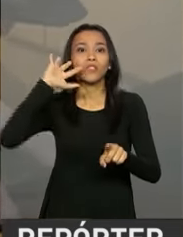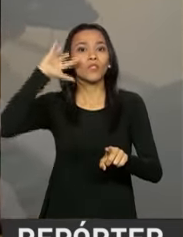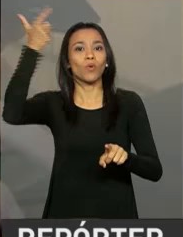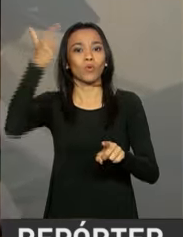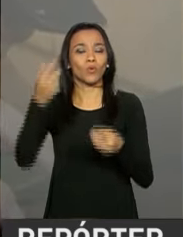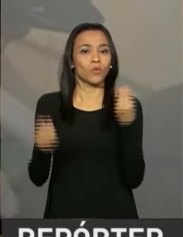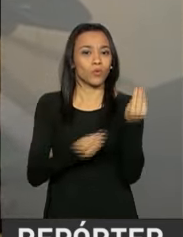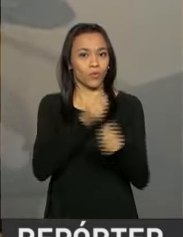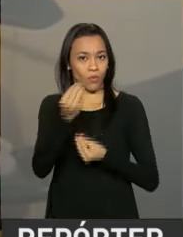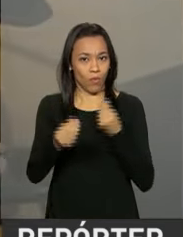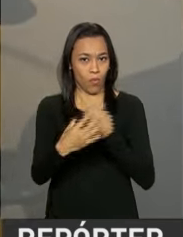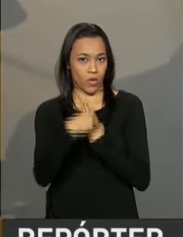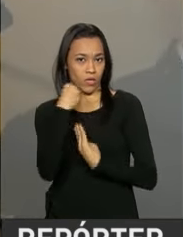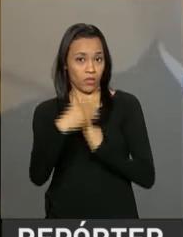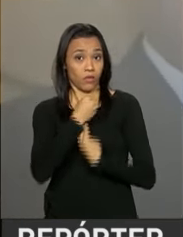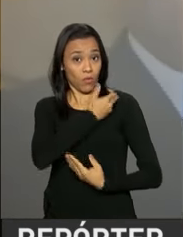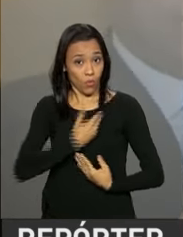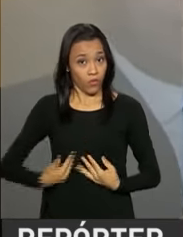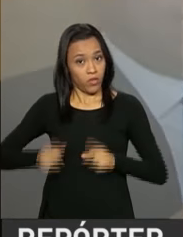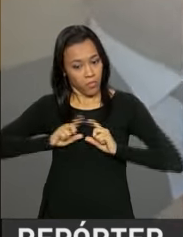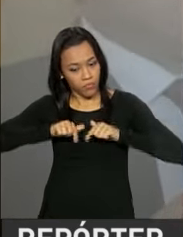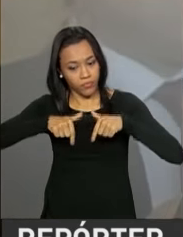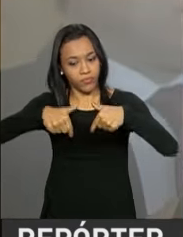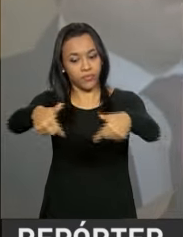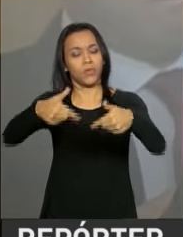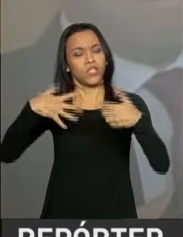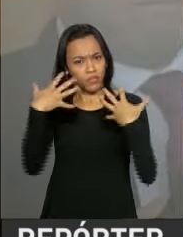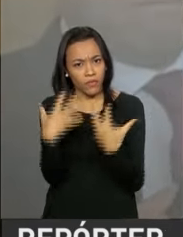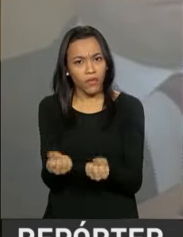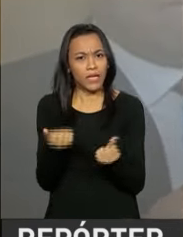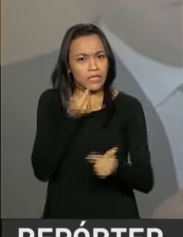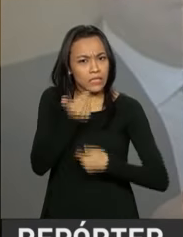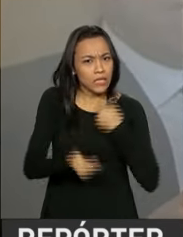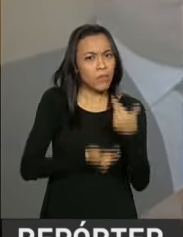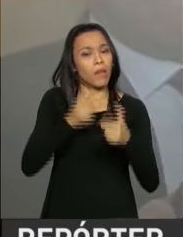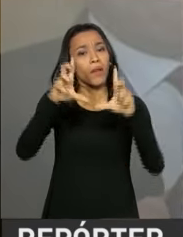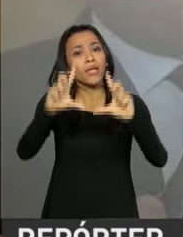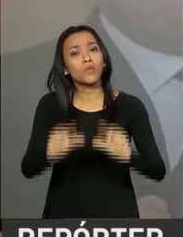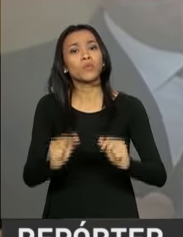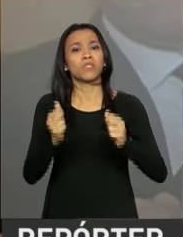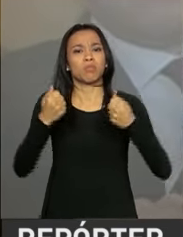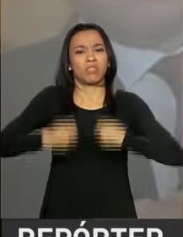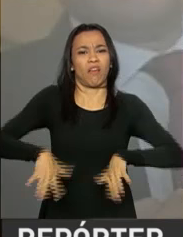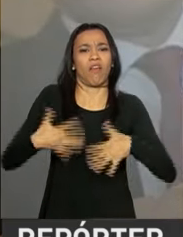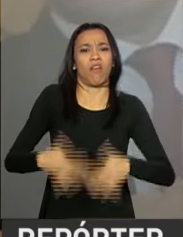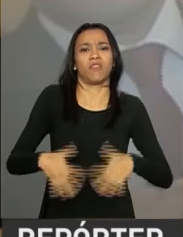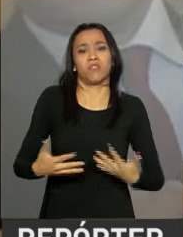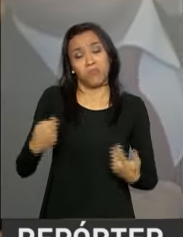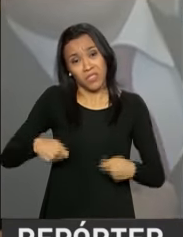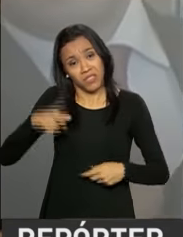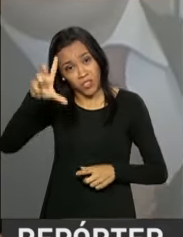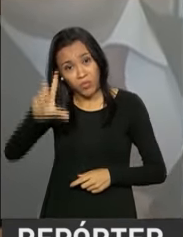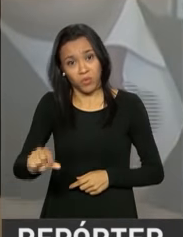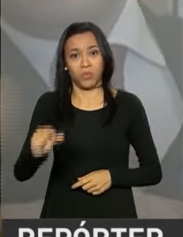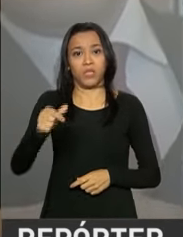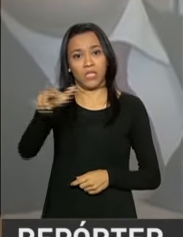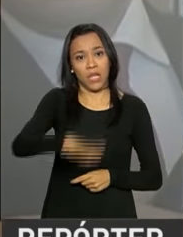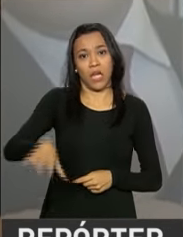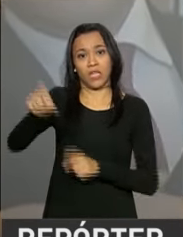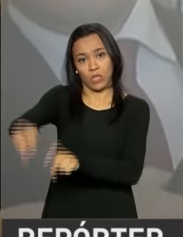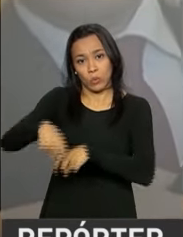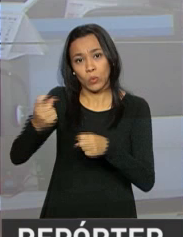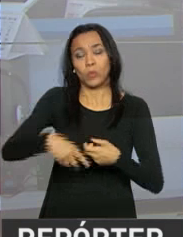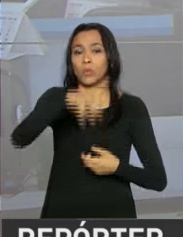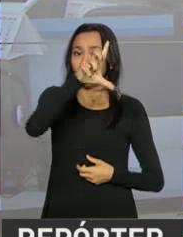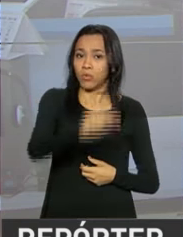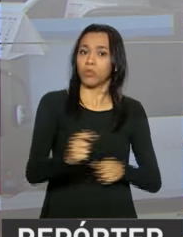diretriz de governo. E nós vamos nos debruçar no governo exatamente para redução de custos. Custo do Brasil tem que cair na agricultura, na indústria,